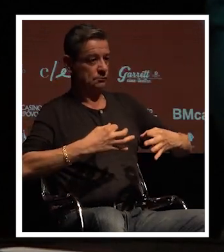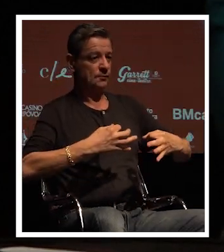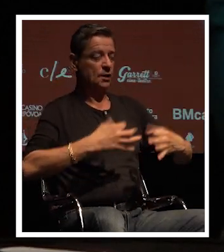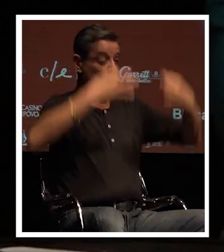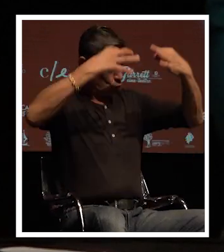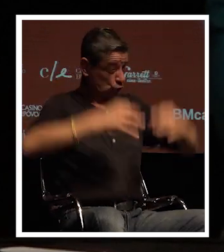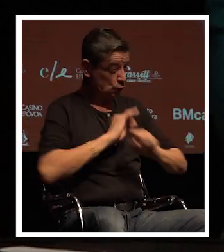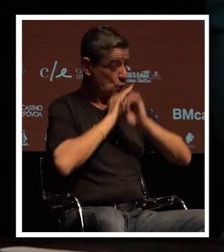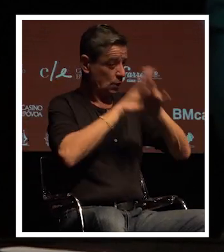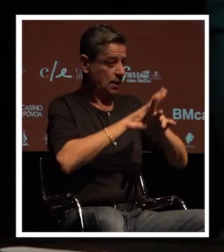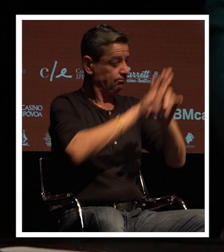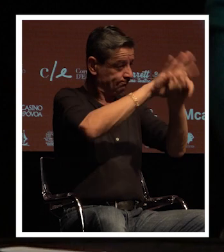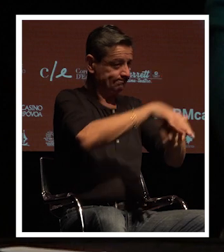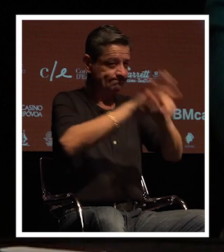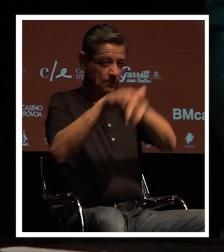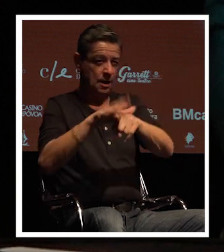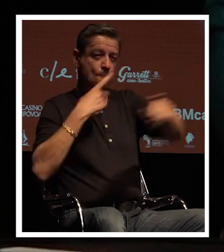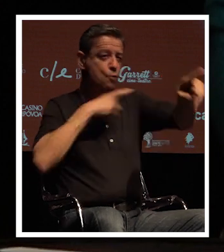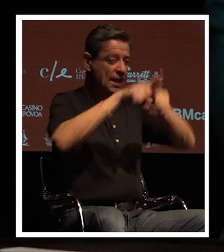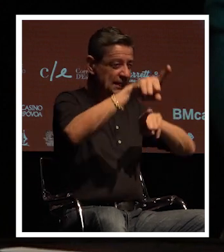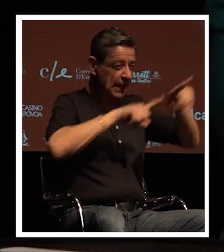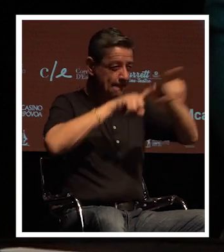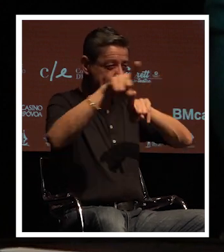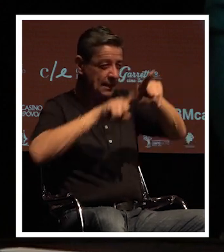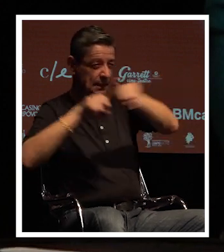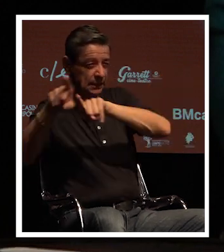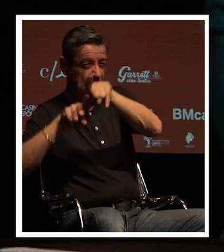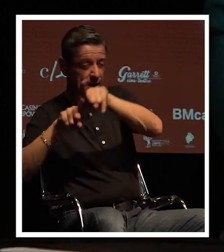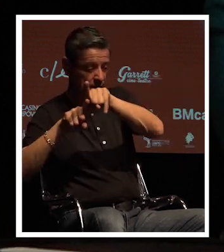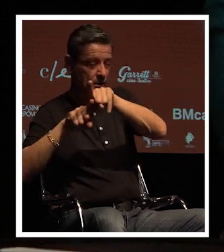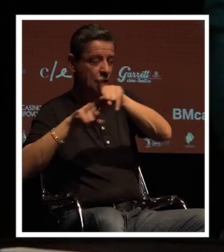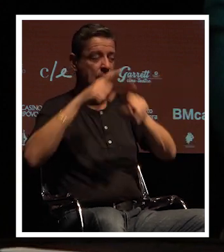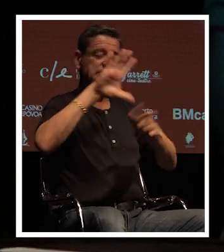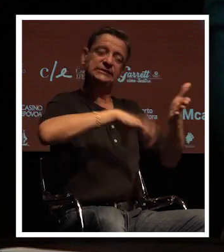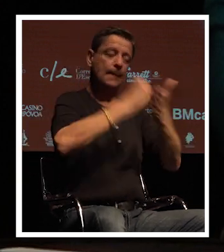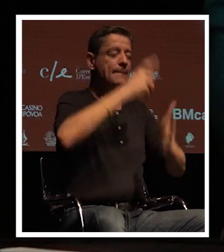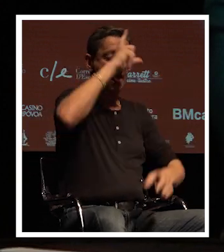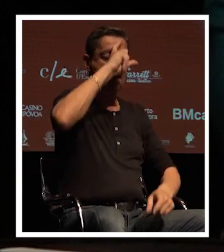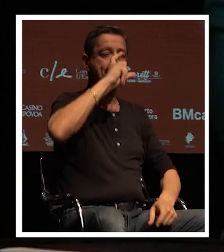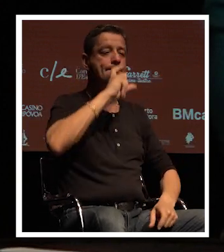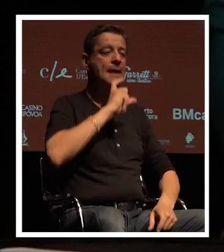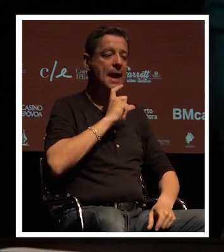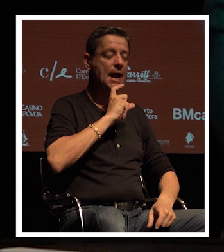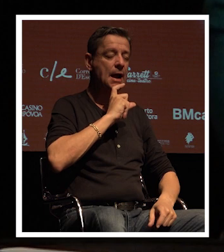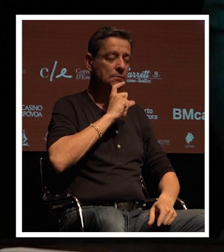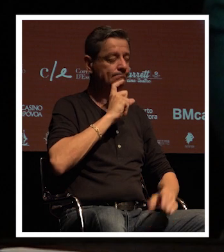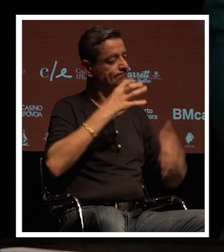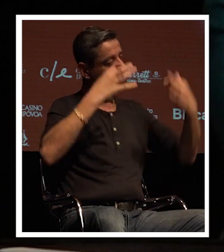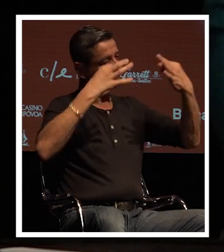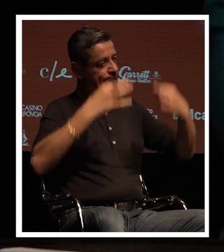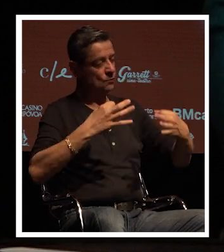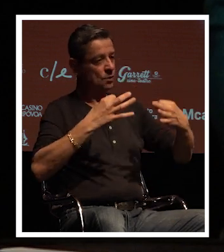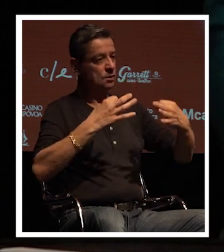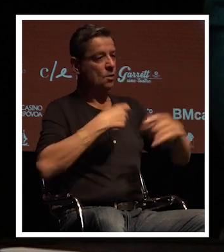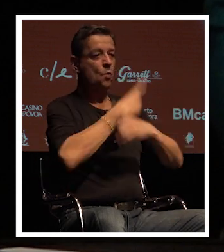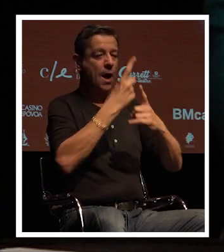injustiças derrubam sendo politicamente incorreto não é o Politicamente correto faz-me faz-me sempre lembrar e eh um certo nos